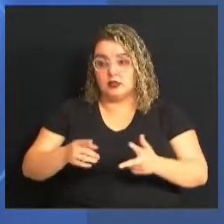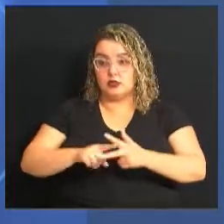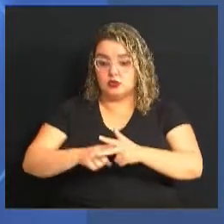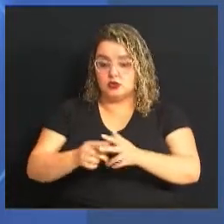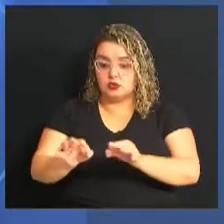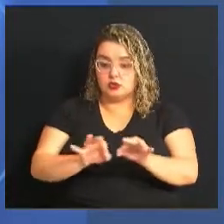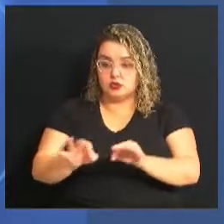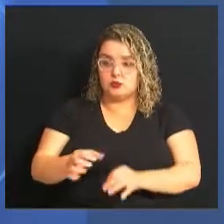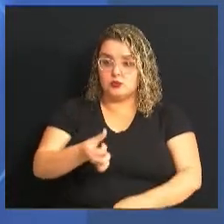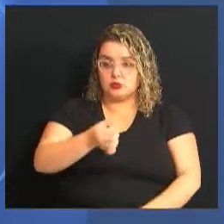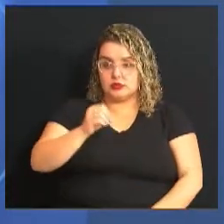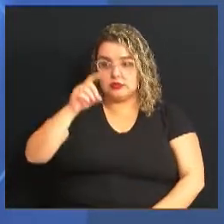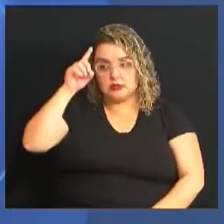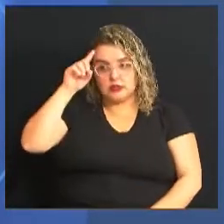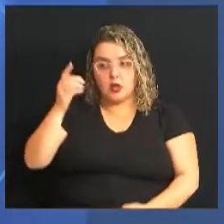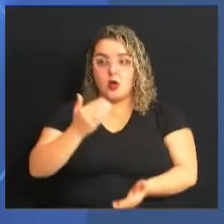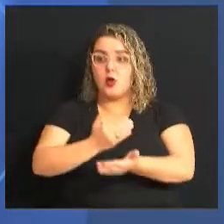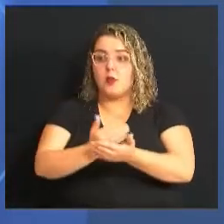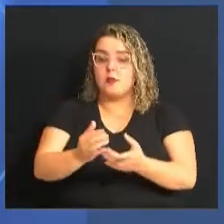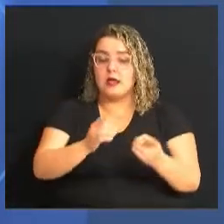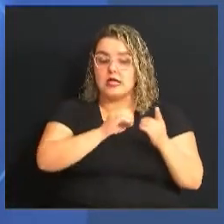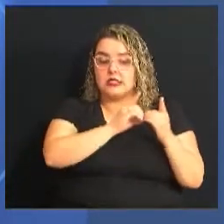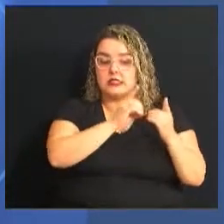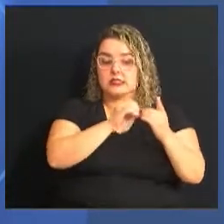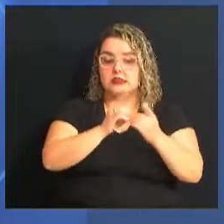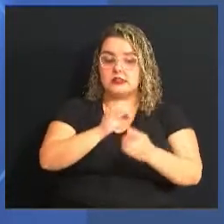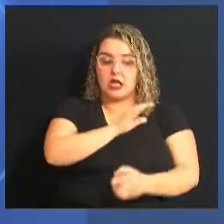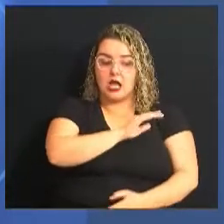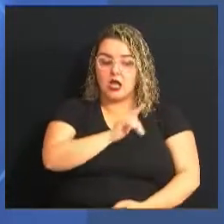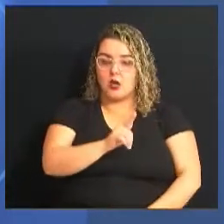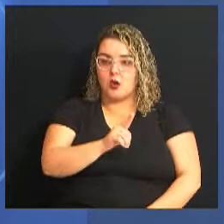dias. Ela começa a atender a população do Campo Grande ou